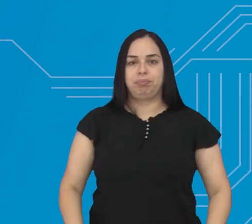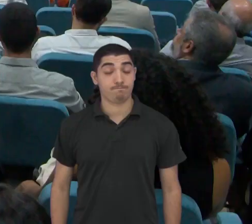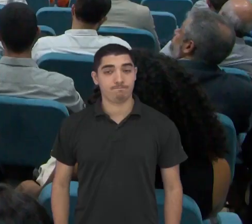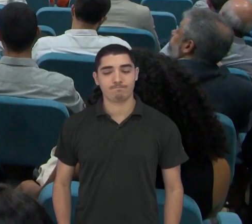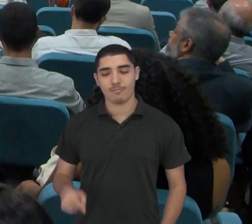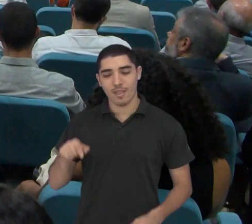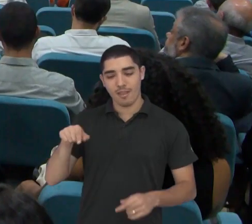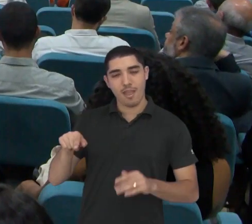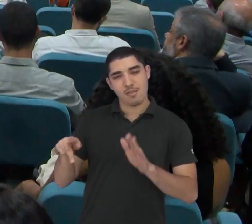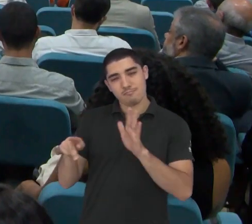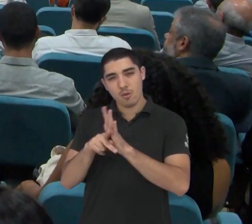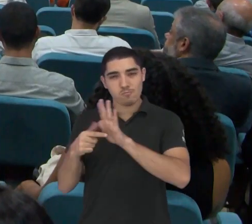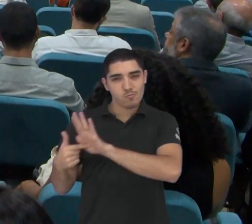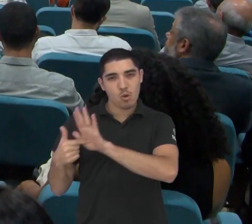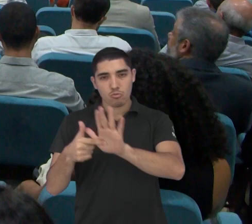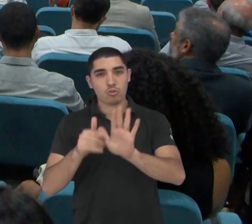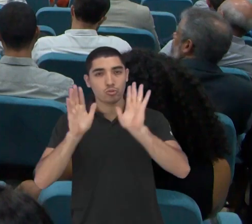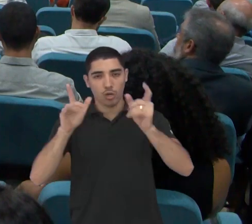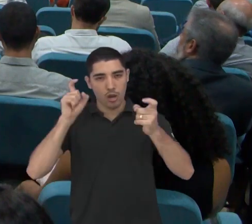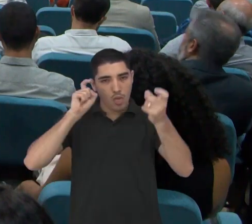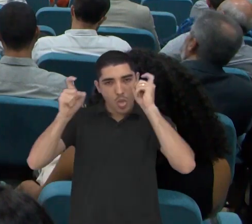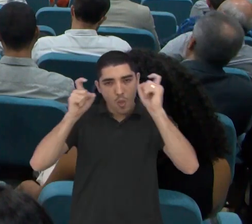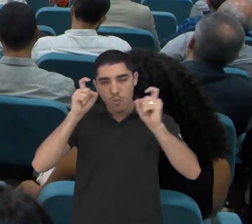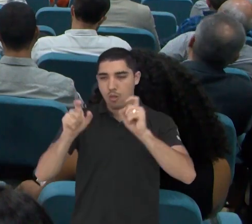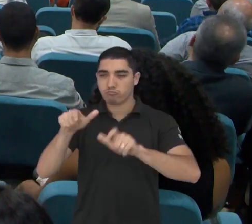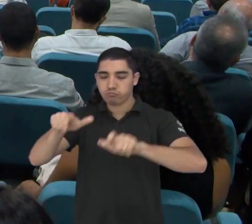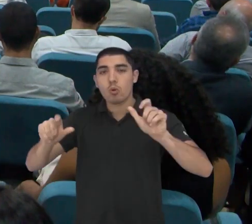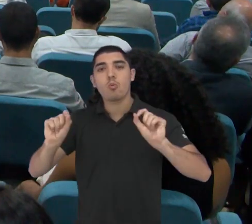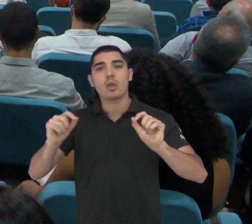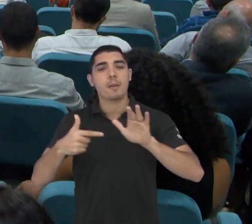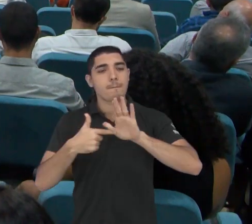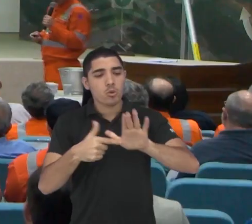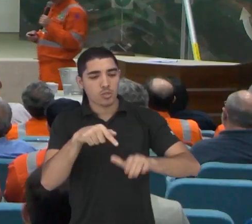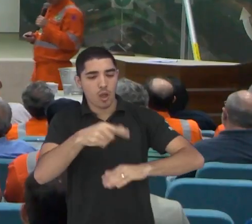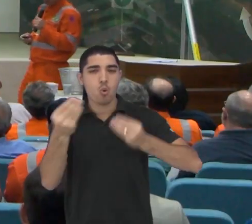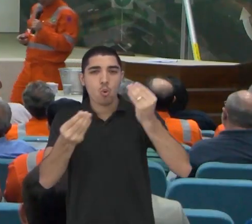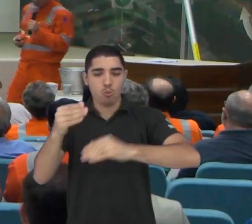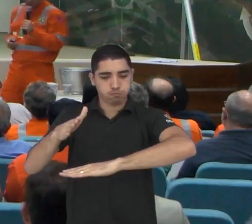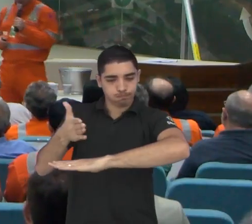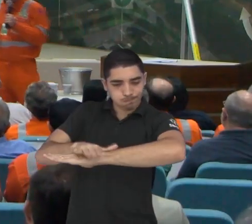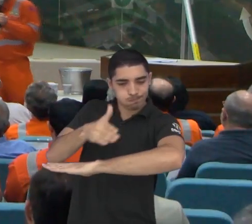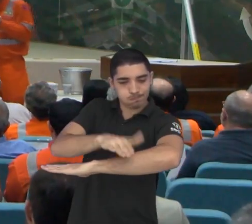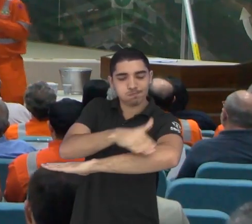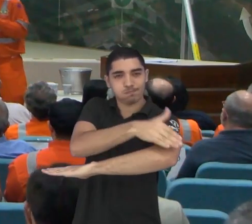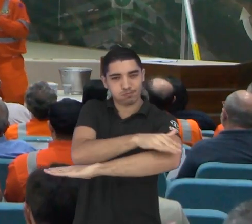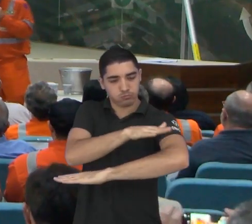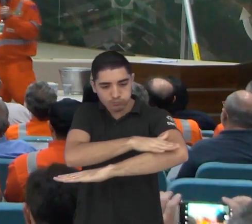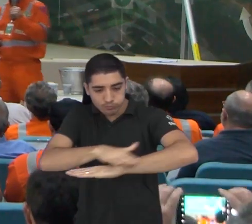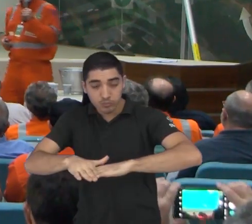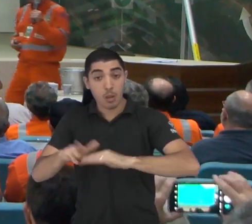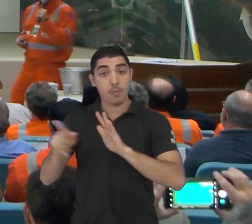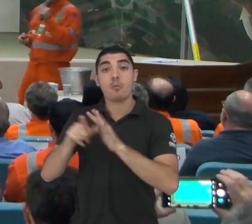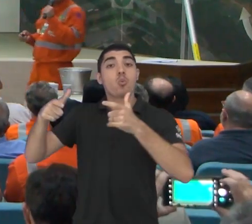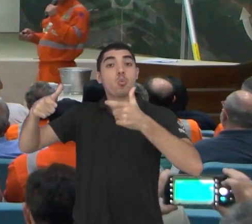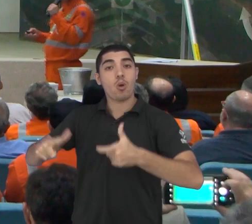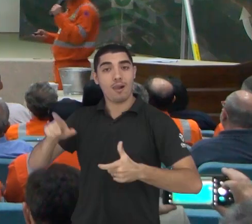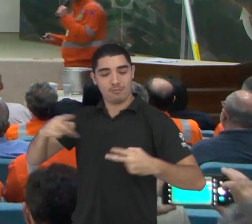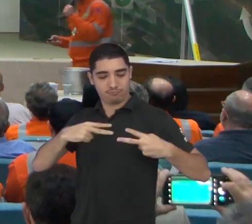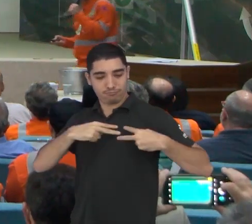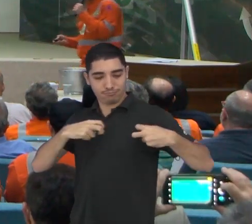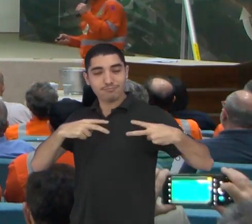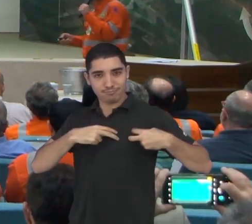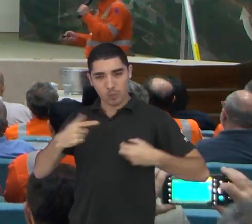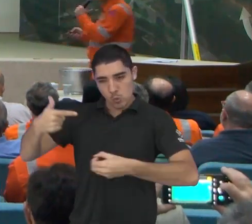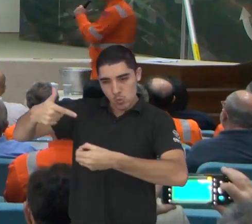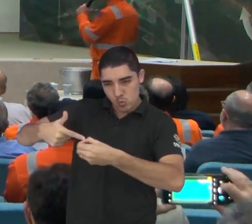Pinho. Os detalhes do novo asfalto foram apresentados para autoridades públicas e clientes durante um evento na Revap, a refinaria